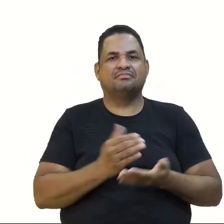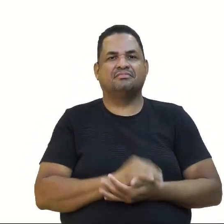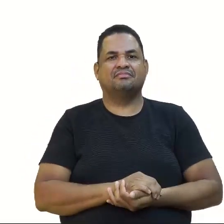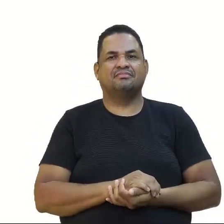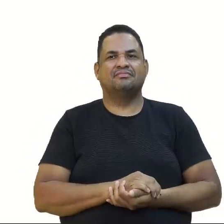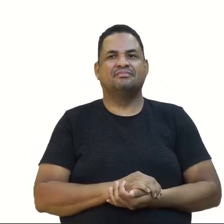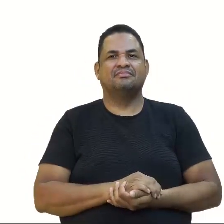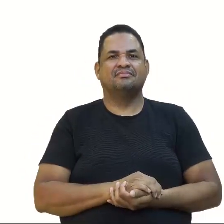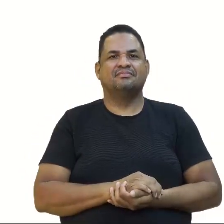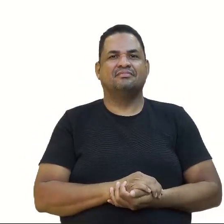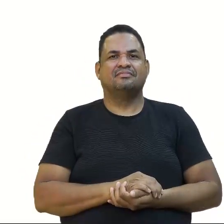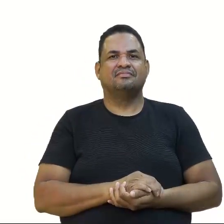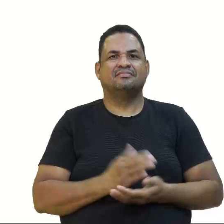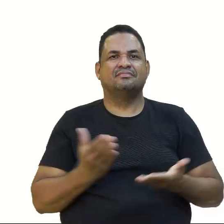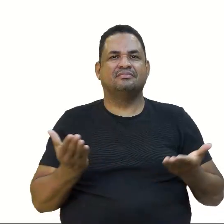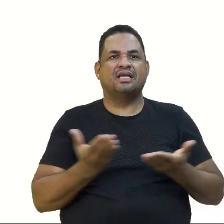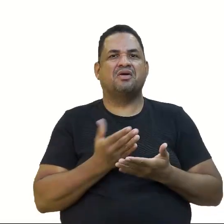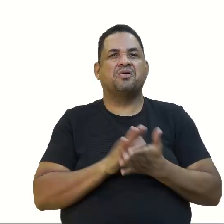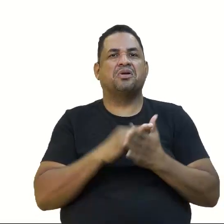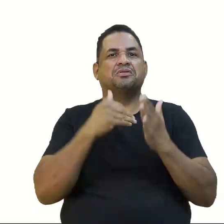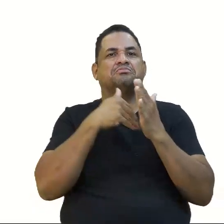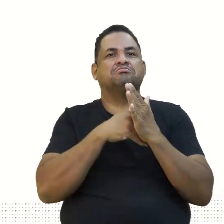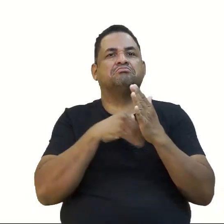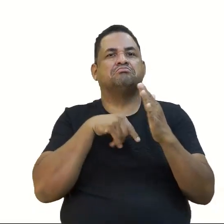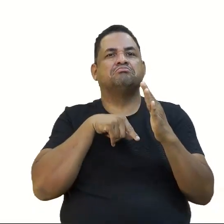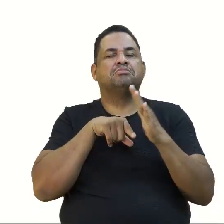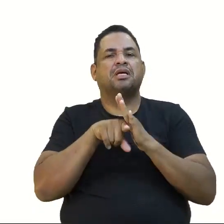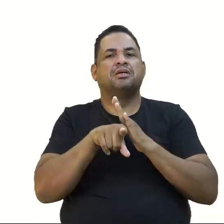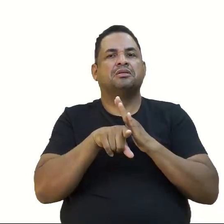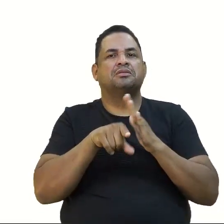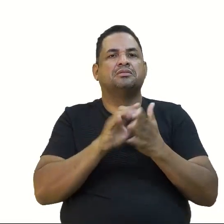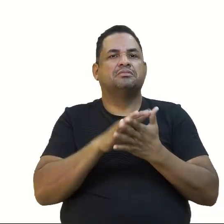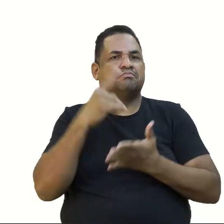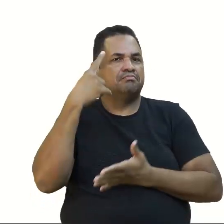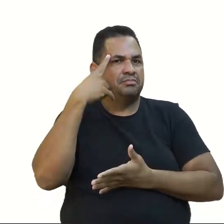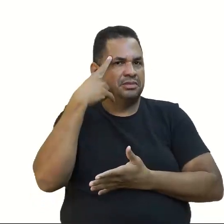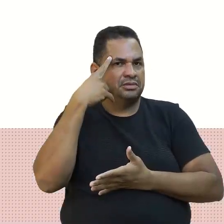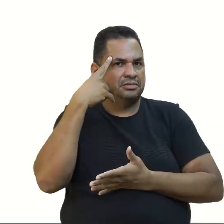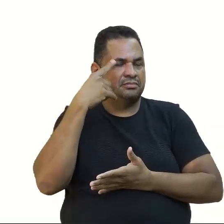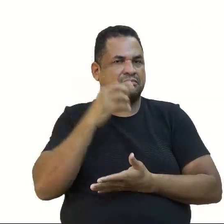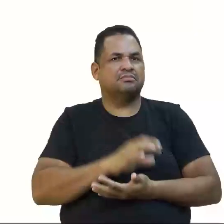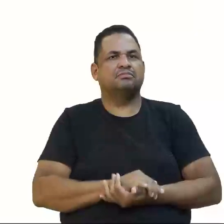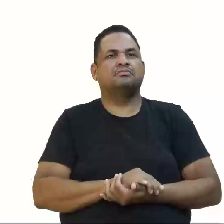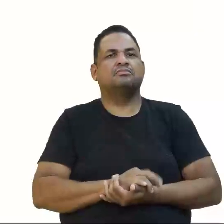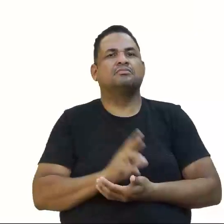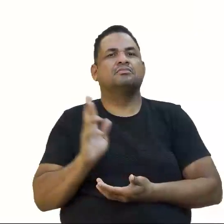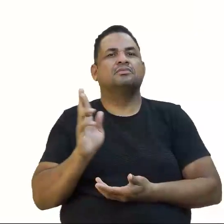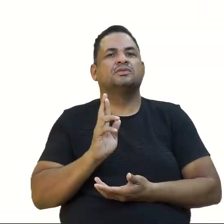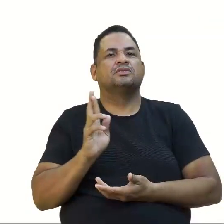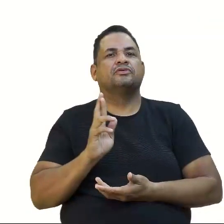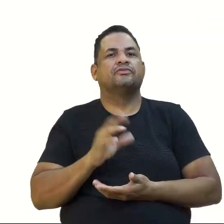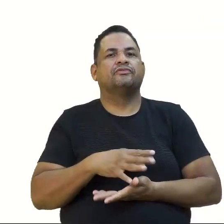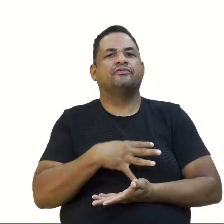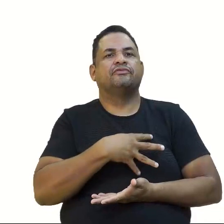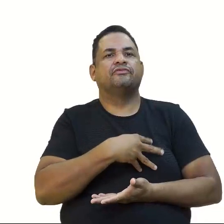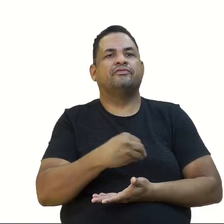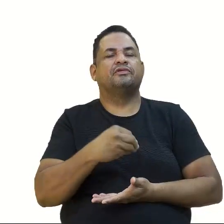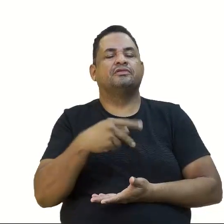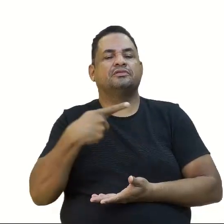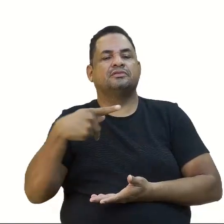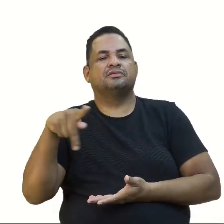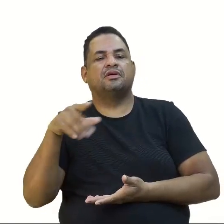Então, agora vamos ao enigma da aula de hoje. Vamos ver. Pense e responda. Quem é filho de seu